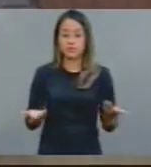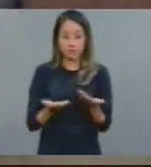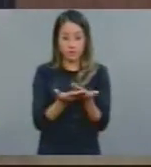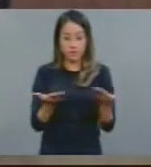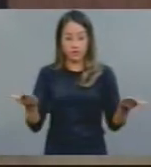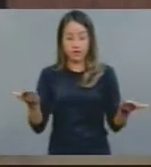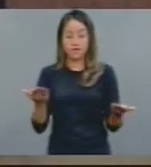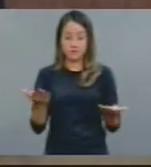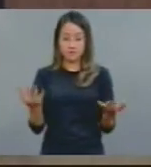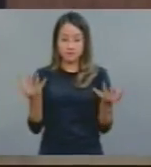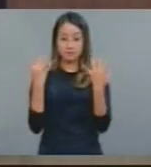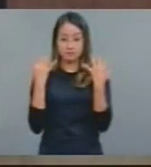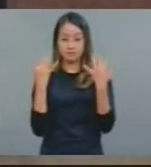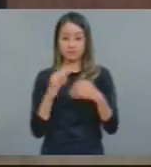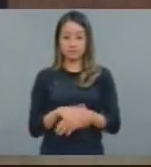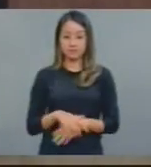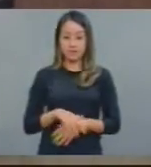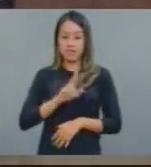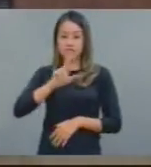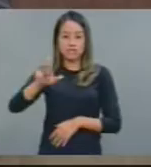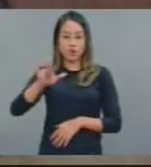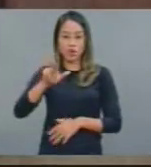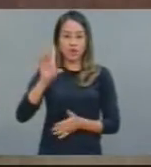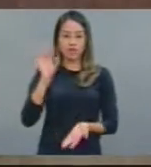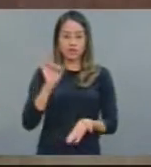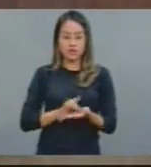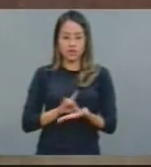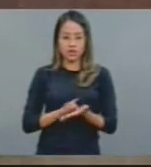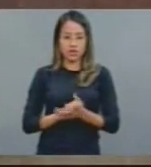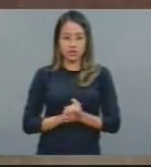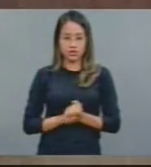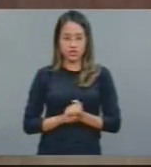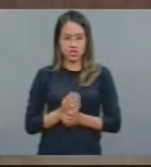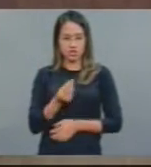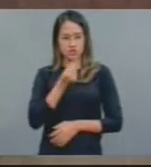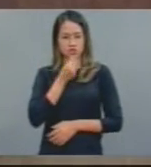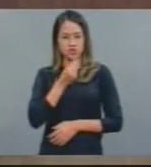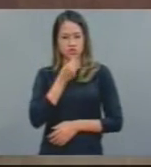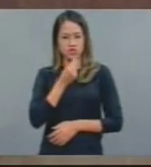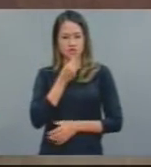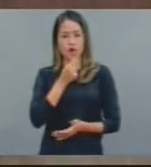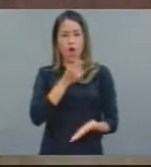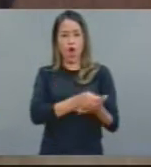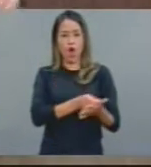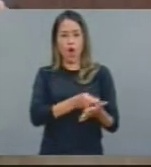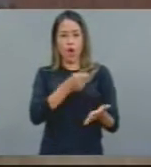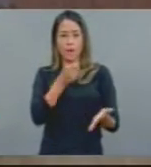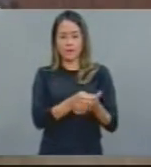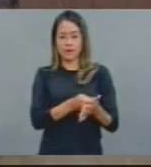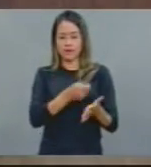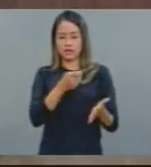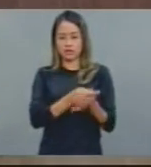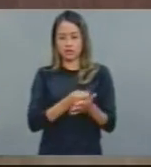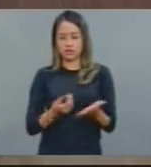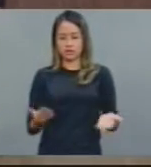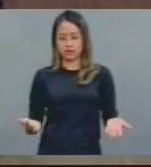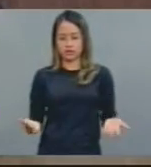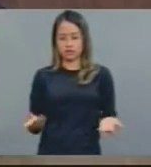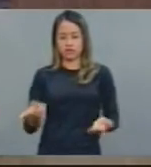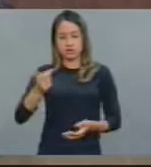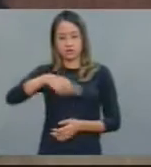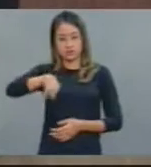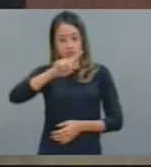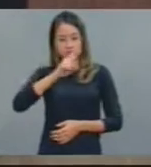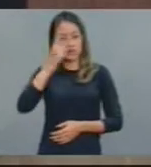escutam, não é verdade que deveria haver uma obrigatoriedade. Para vocês terem